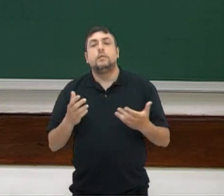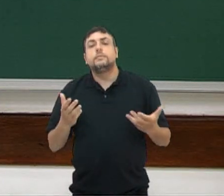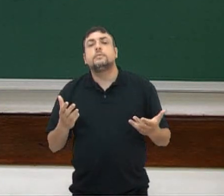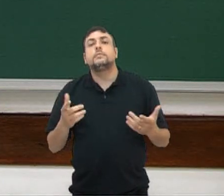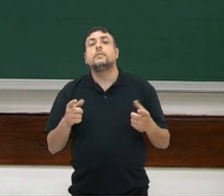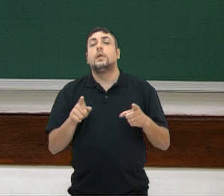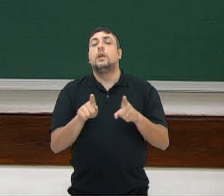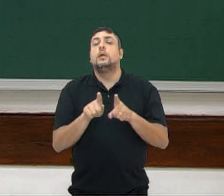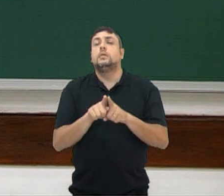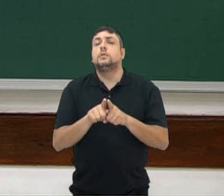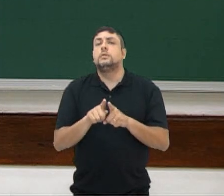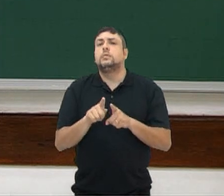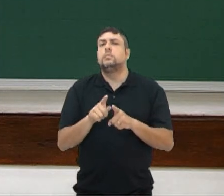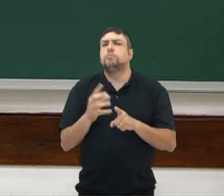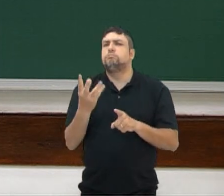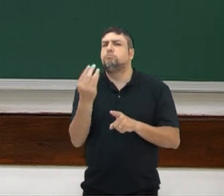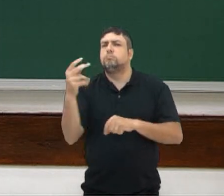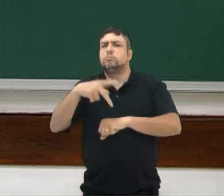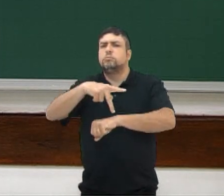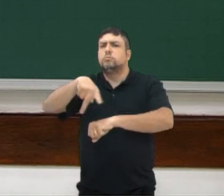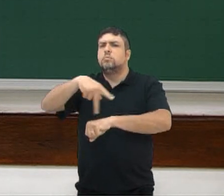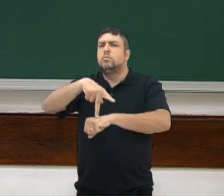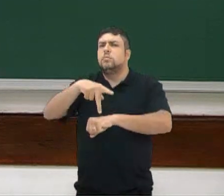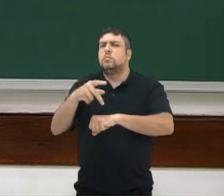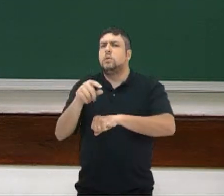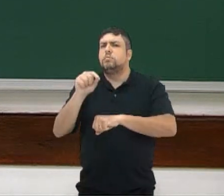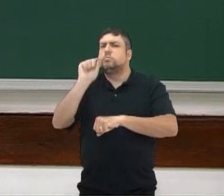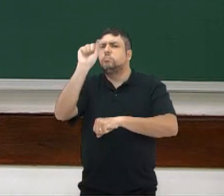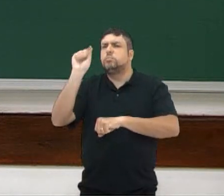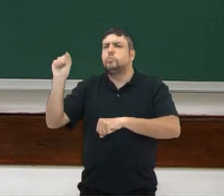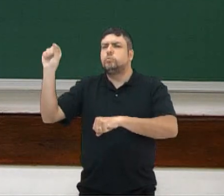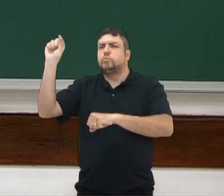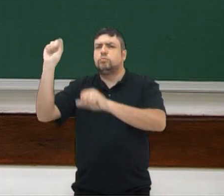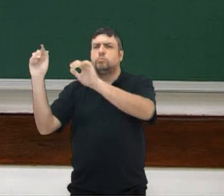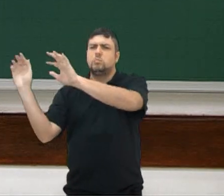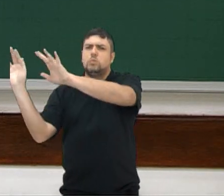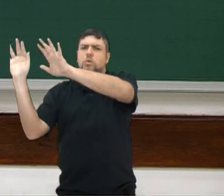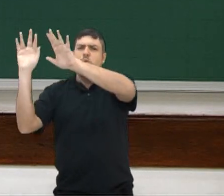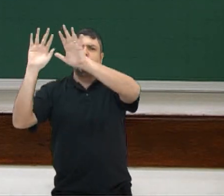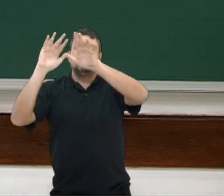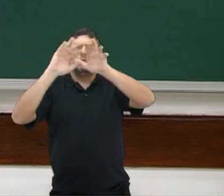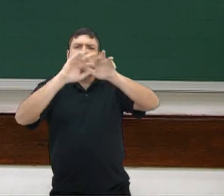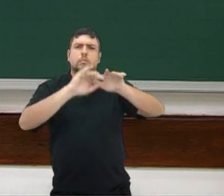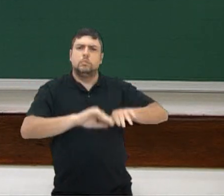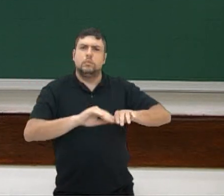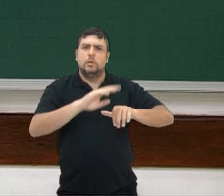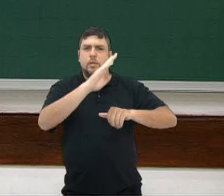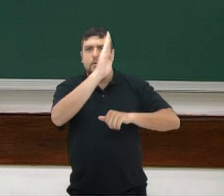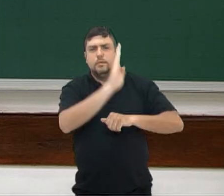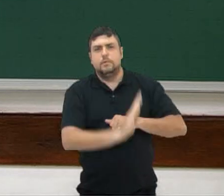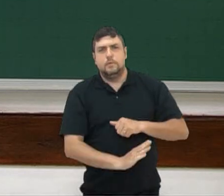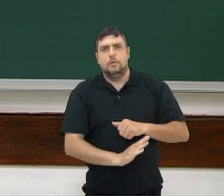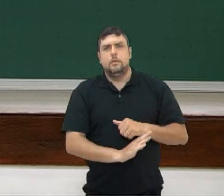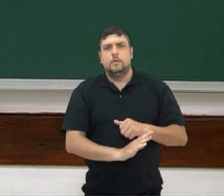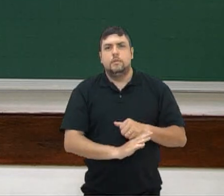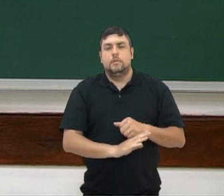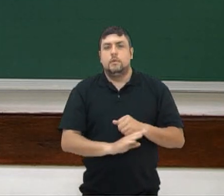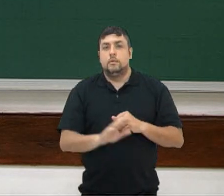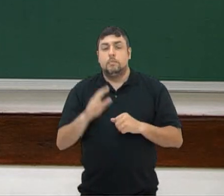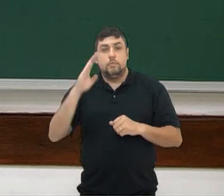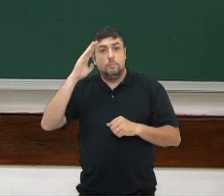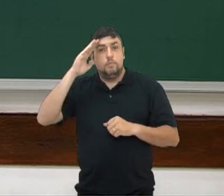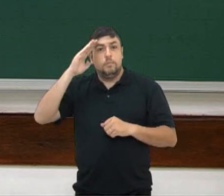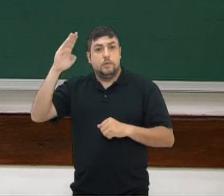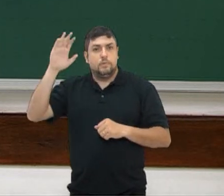a chegada dos imigrantes, né? Você começa a ter um processo de imigração grande também, principalmente vindo da Europa,